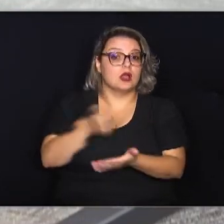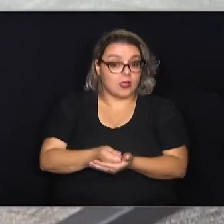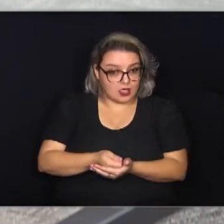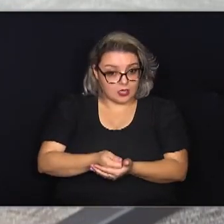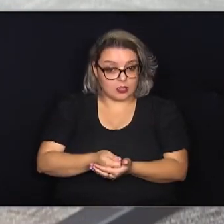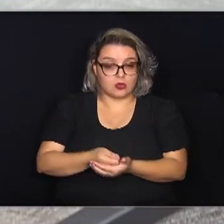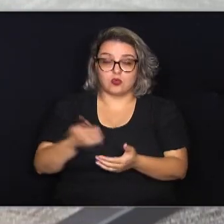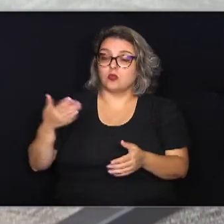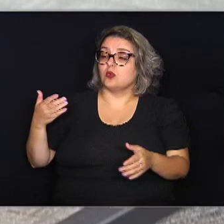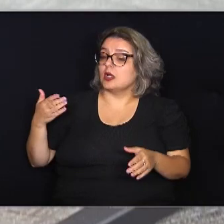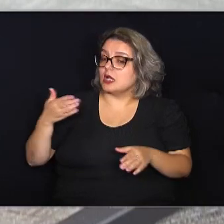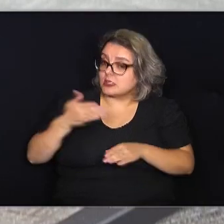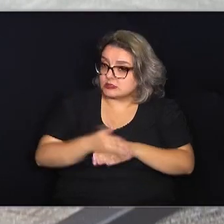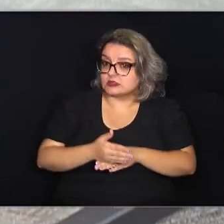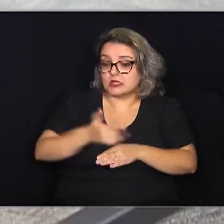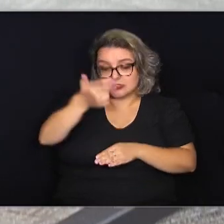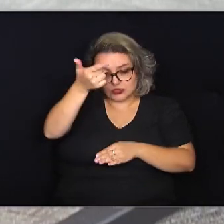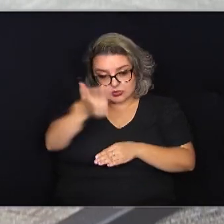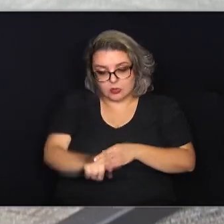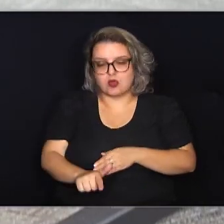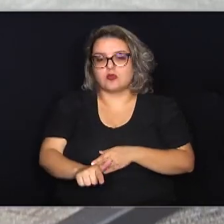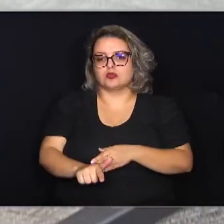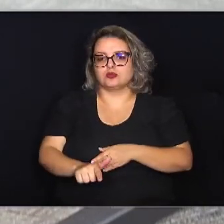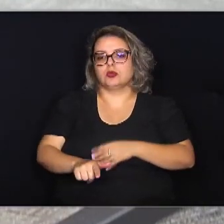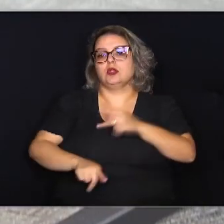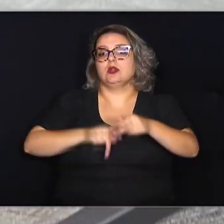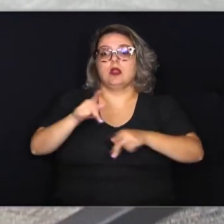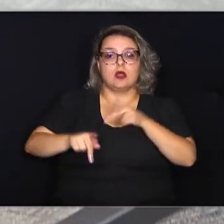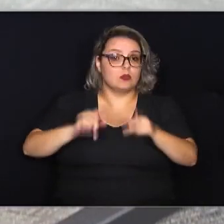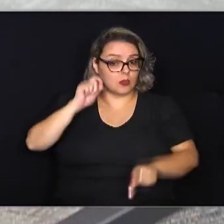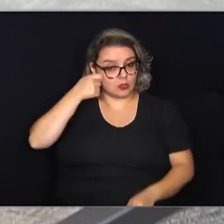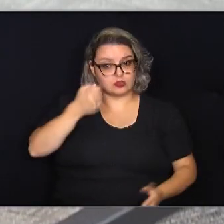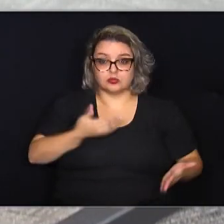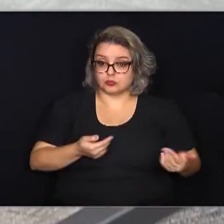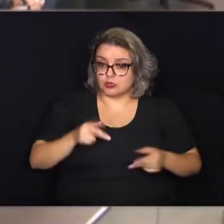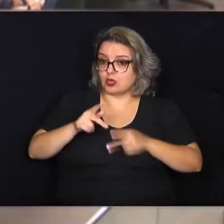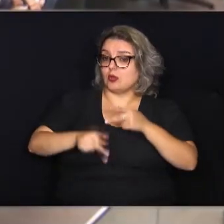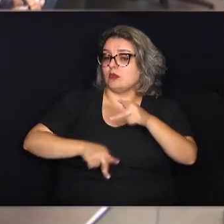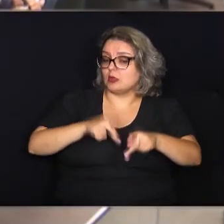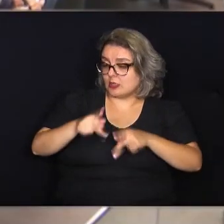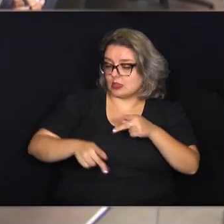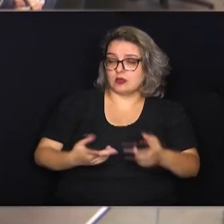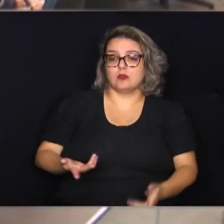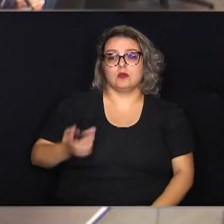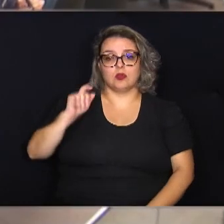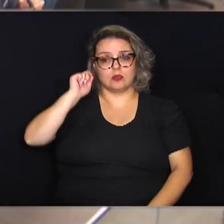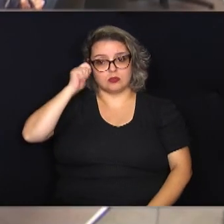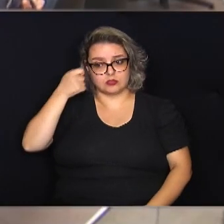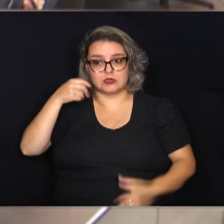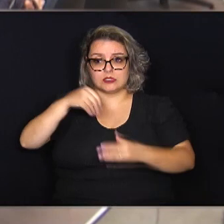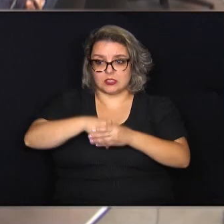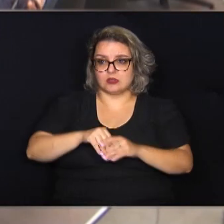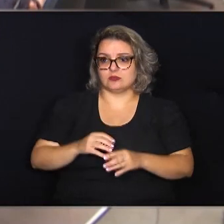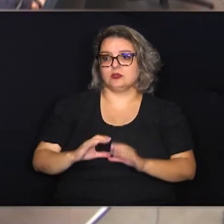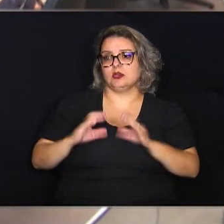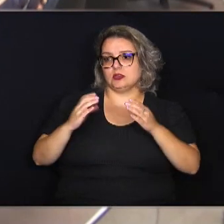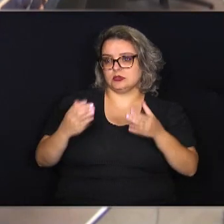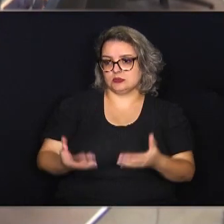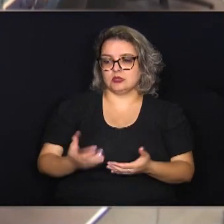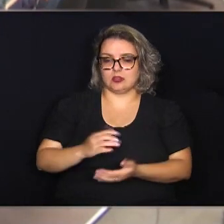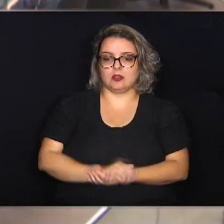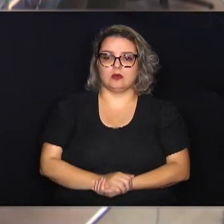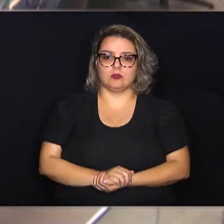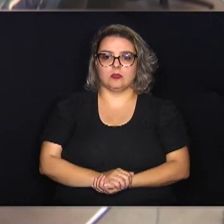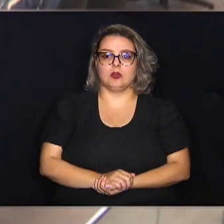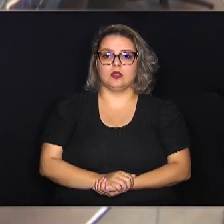o acesso e a permanência da população negra, do jovem negro dentro das escolas. Os vereadores exaltaram a presença do